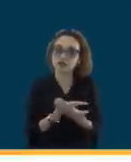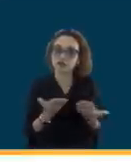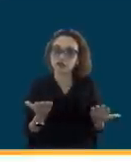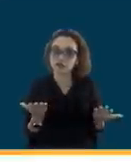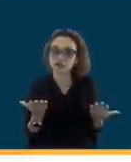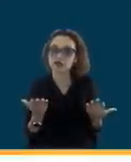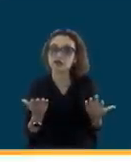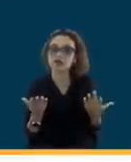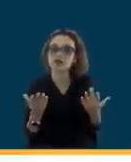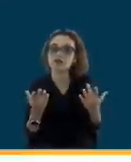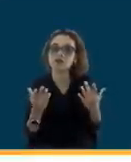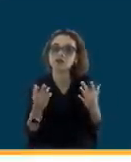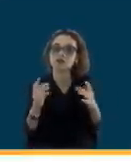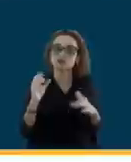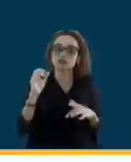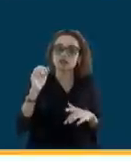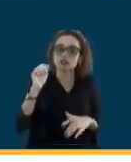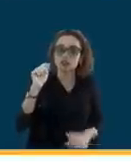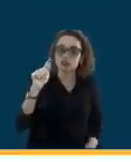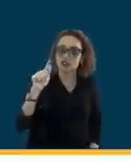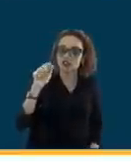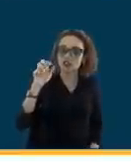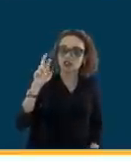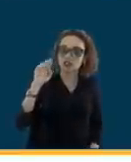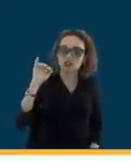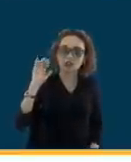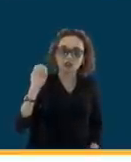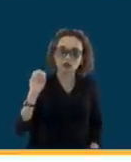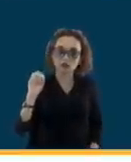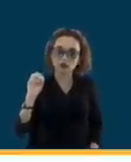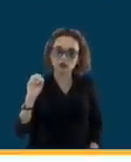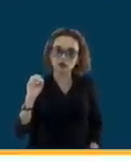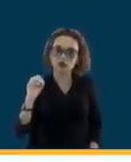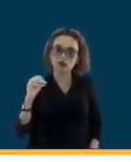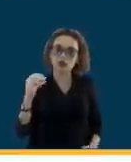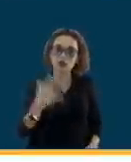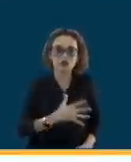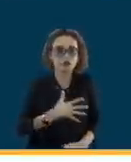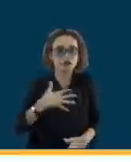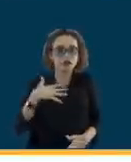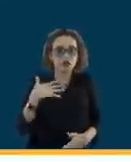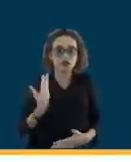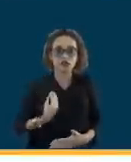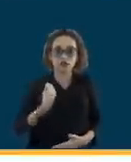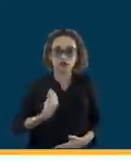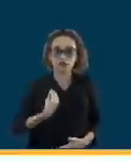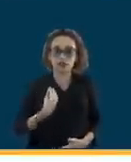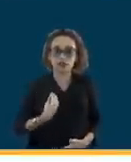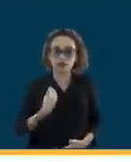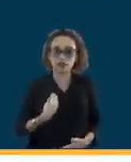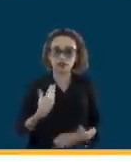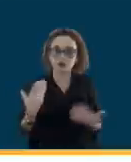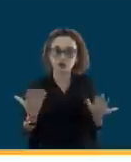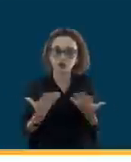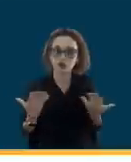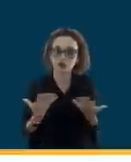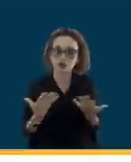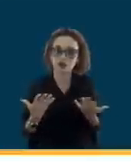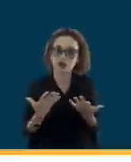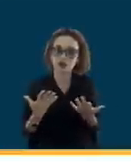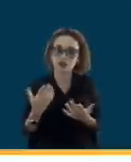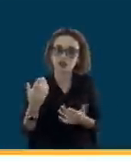saudação griot. É com imenso prazer que a gente faz essa participação em memória de todos os